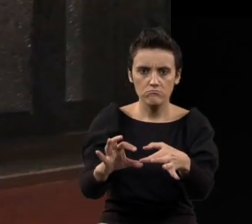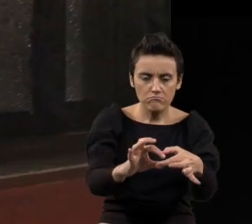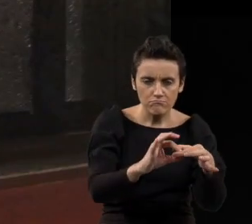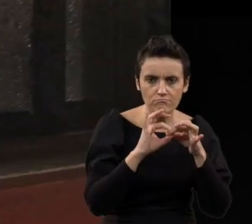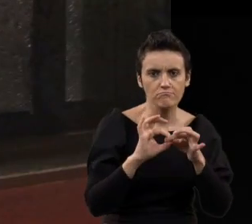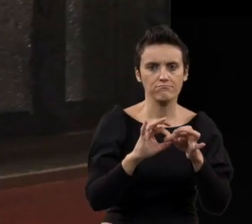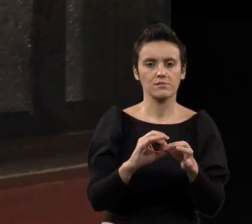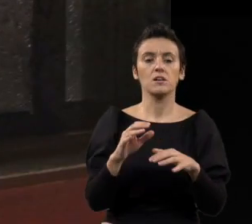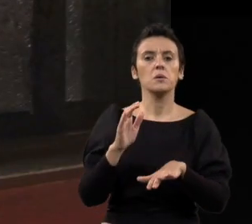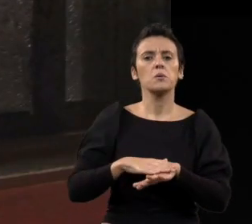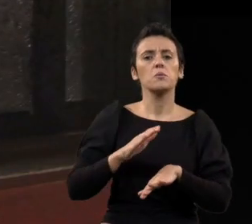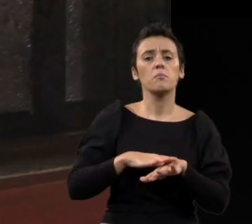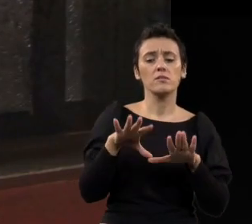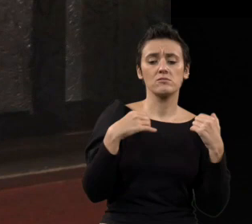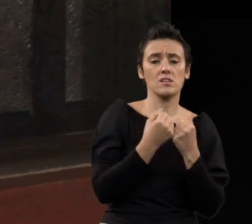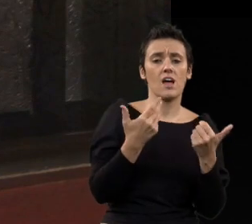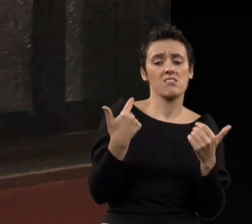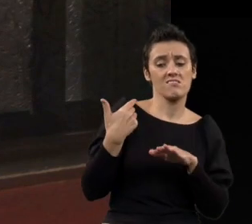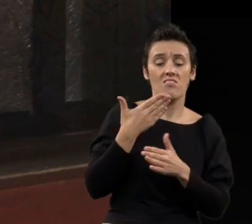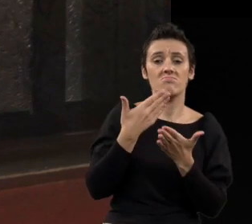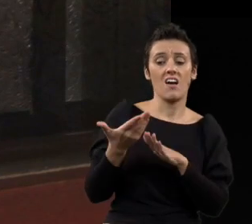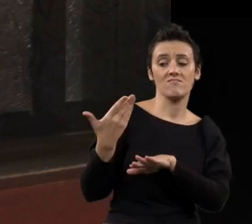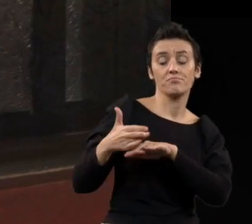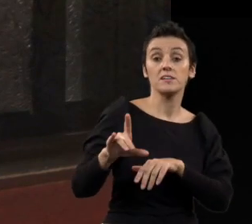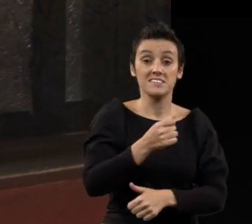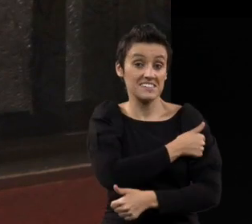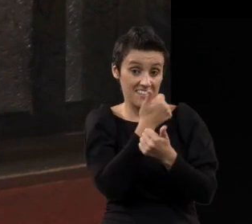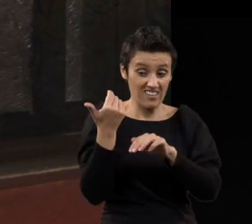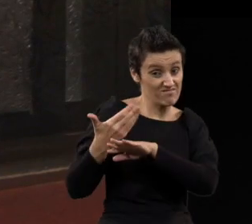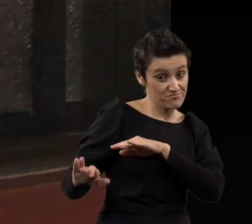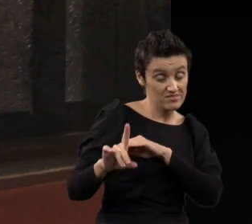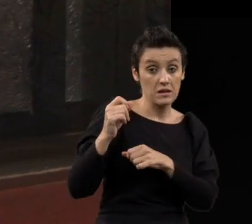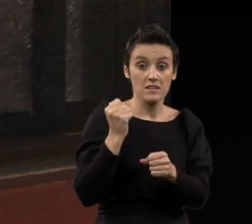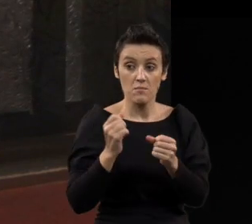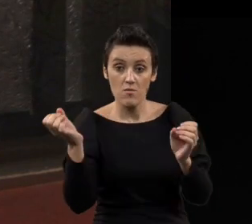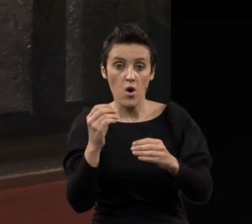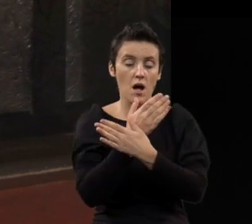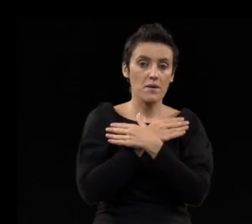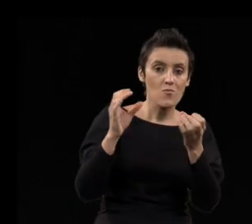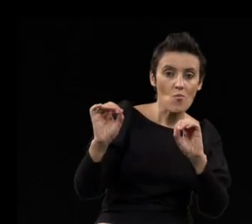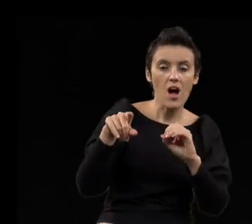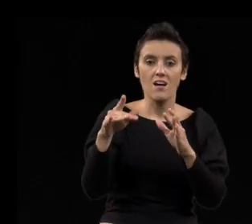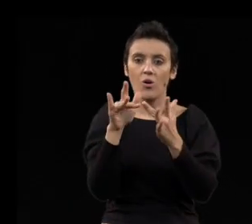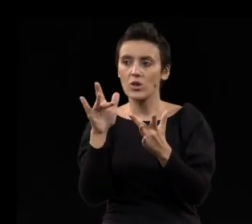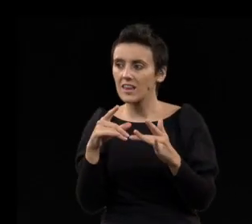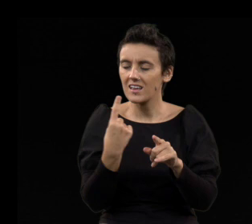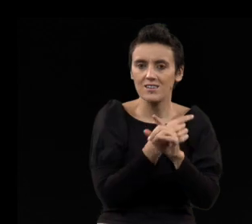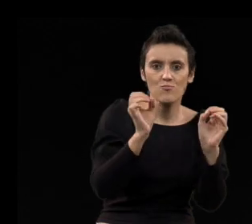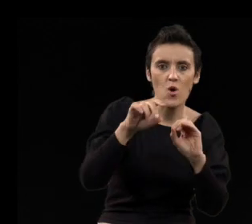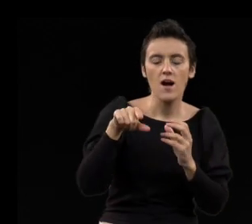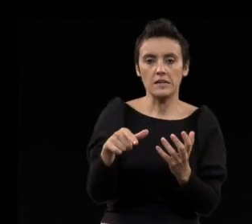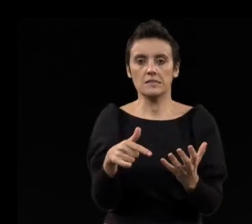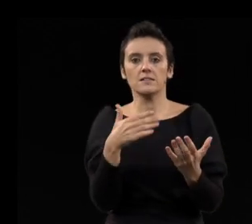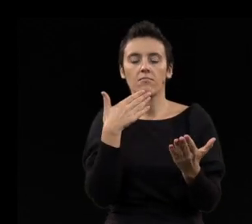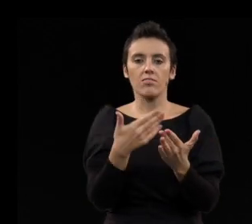de parte por parte da cidade, sem trabalho, sem amigos, sem contactos, e portanto a vida